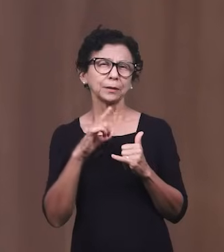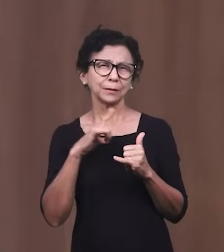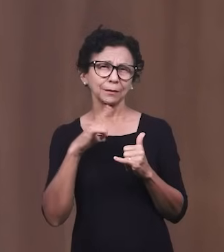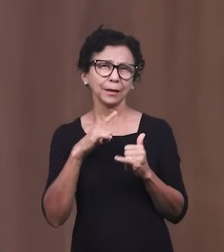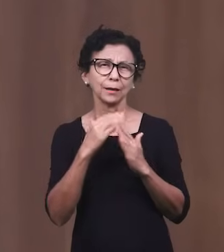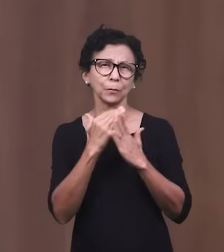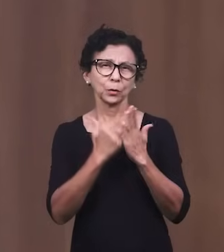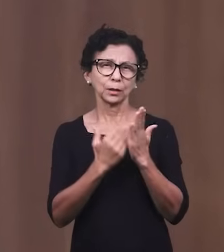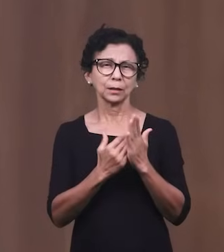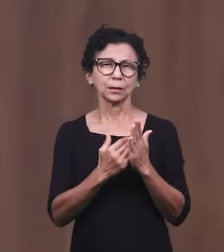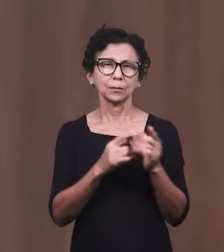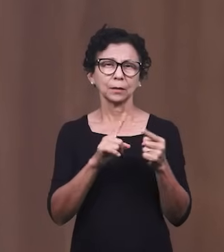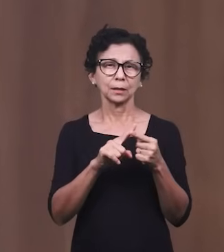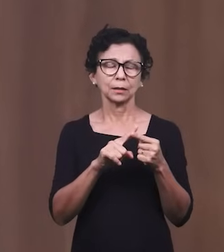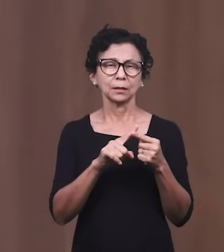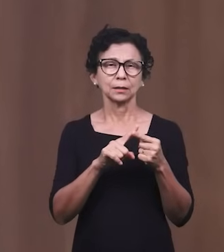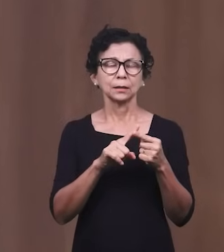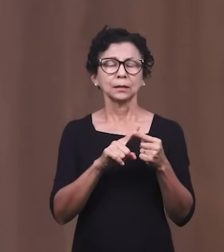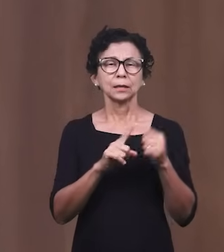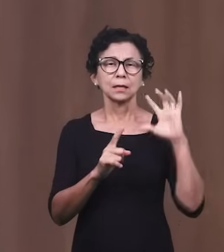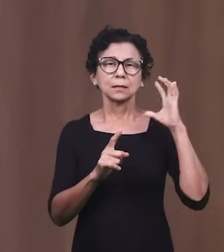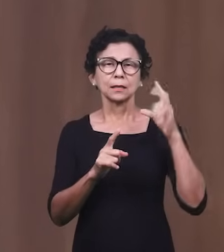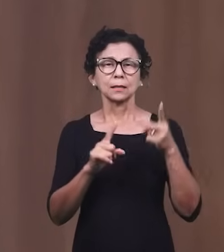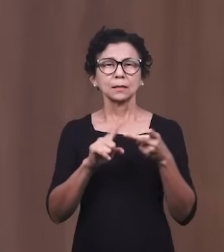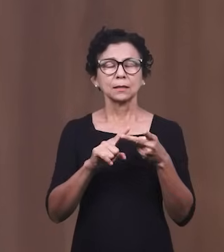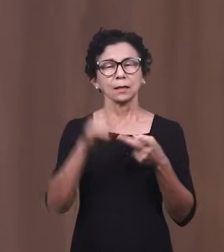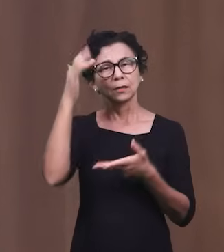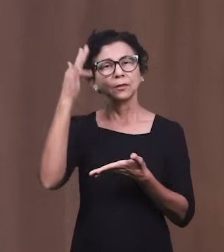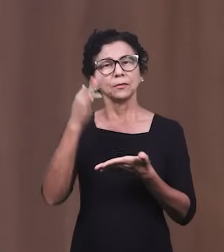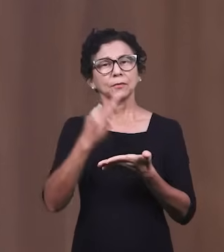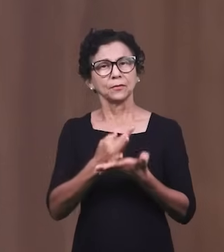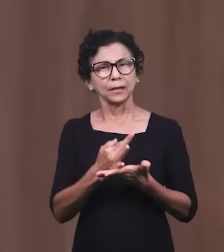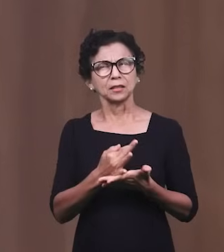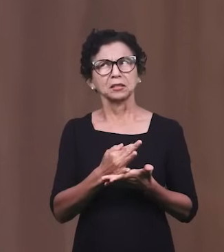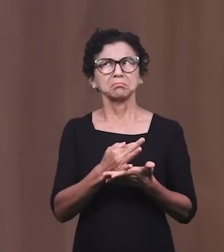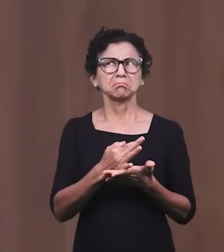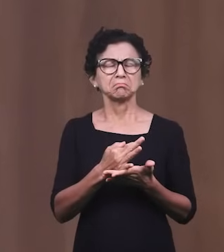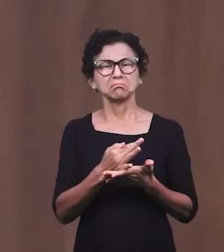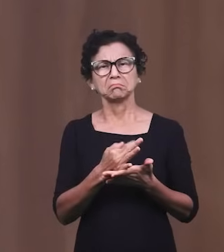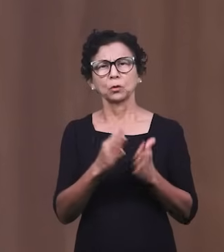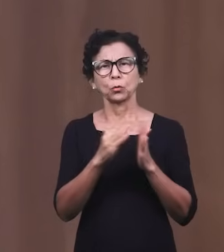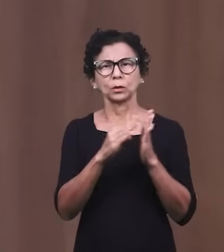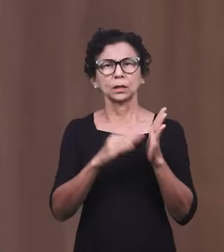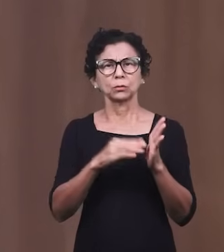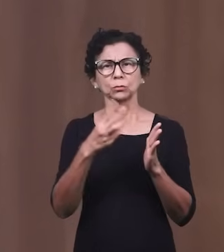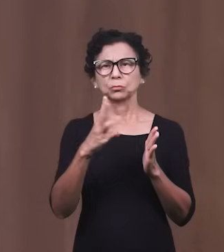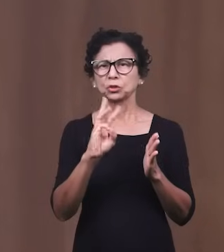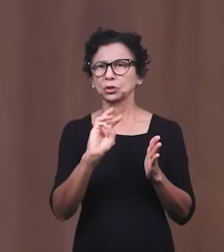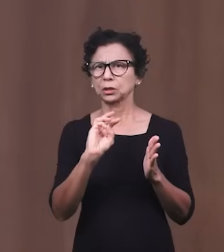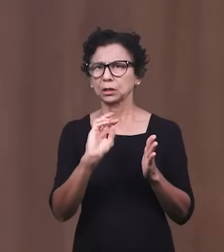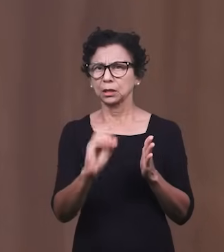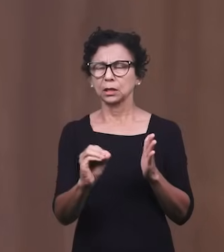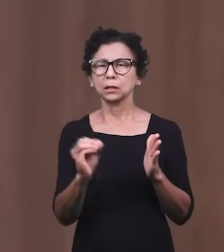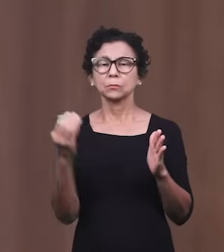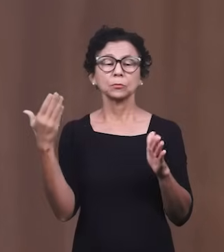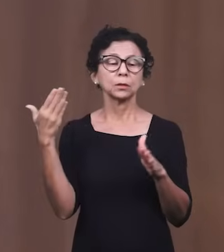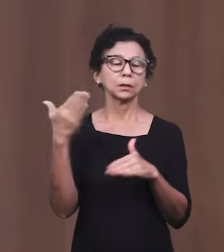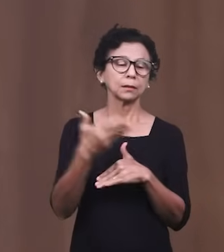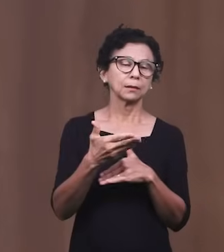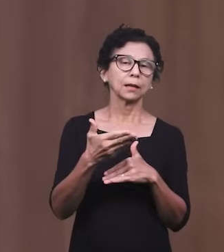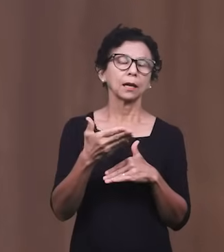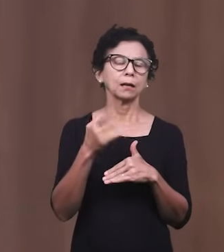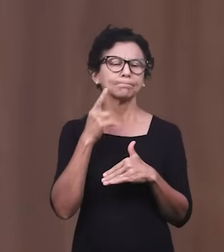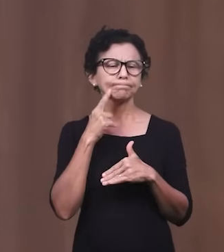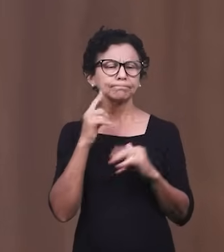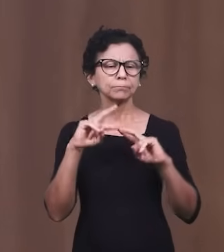diversos episódios então há mais de 30 episódios já gravados que podem ser contemplados você pode compartilhar